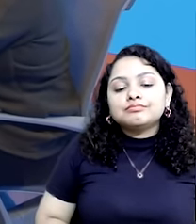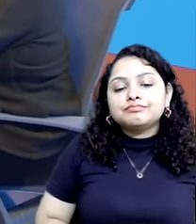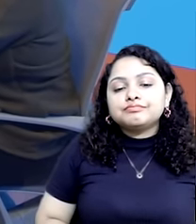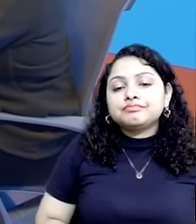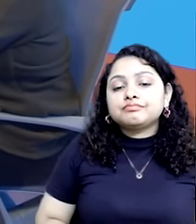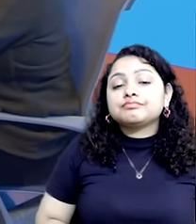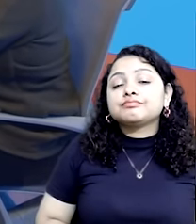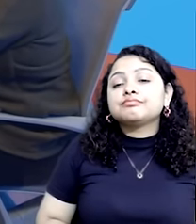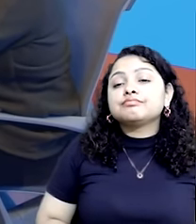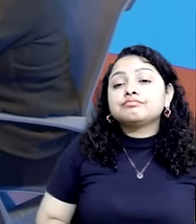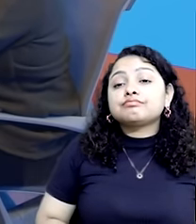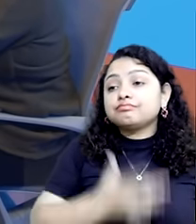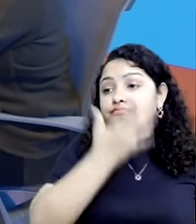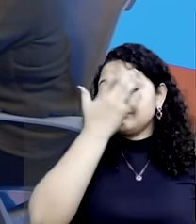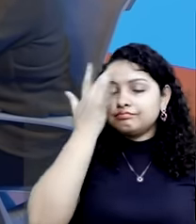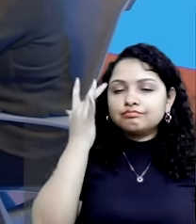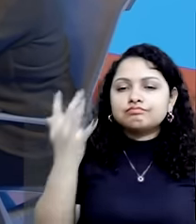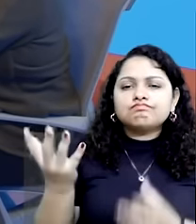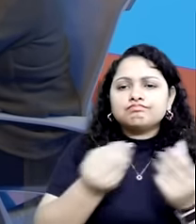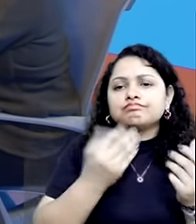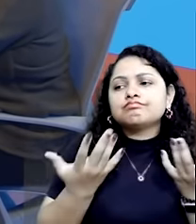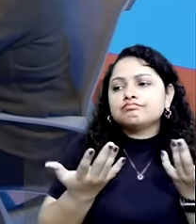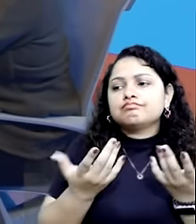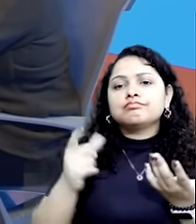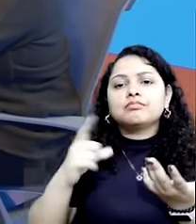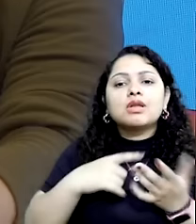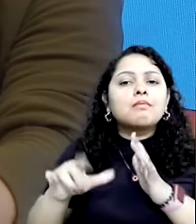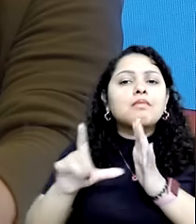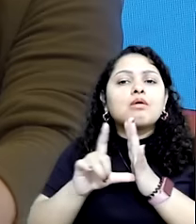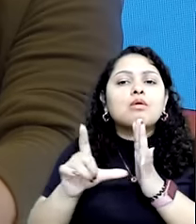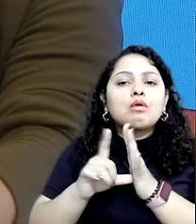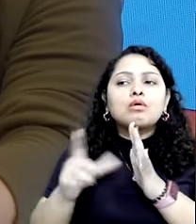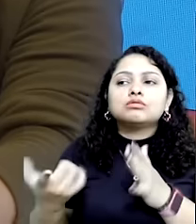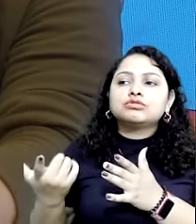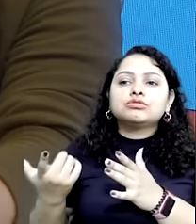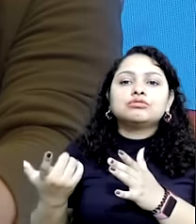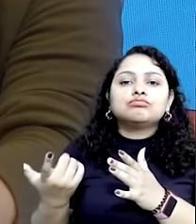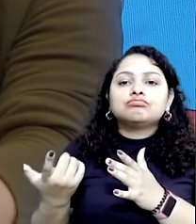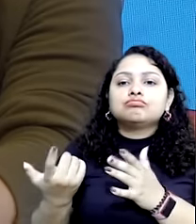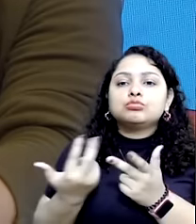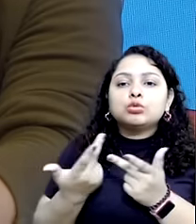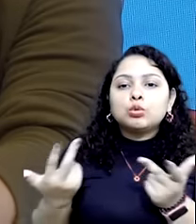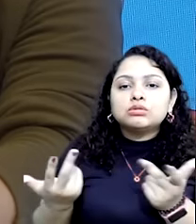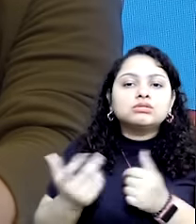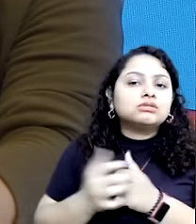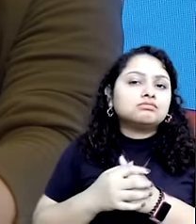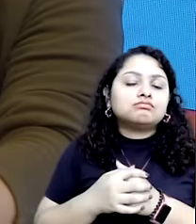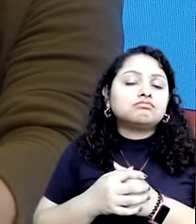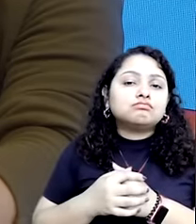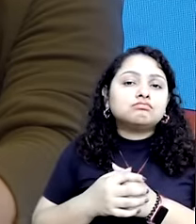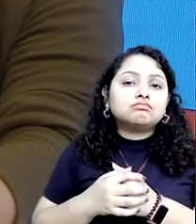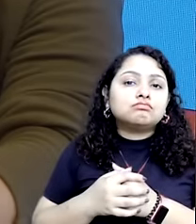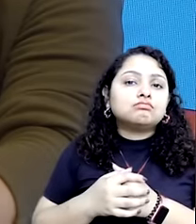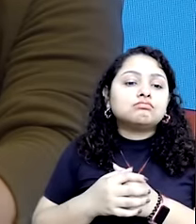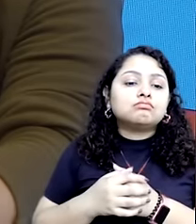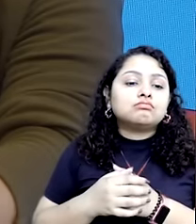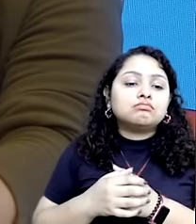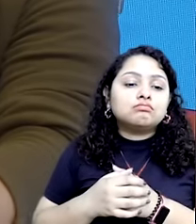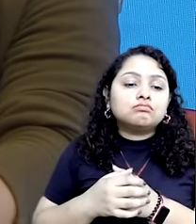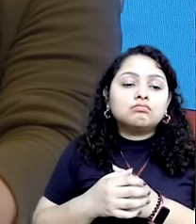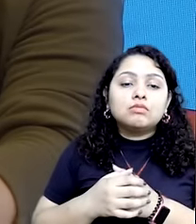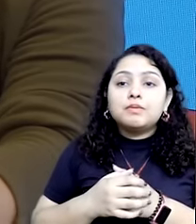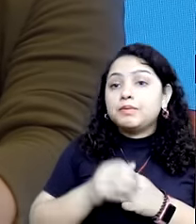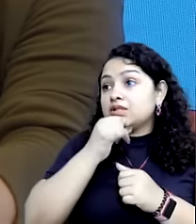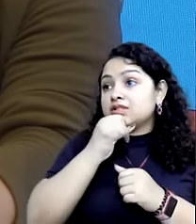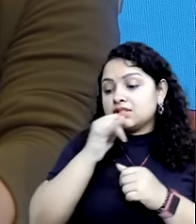porque tem muitas pessoas ali então vamos supor tem uma loja de moda então colocar no como chama manequim